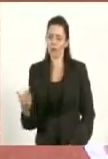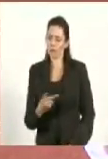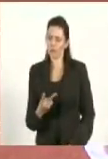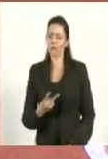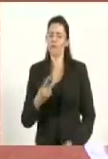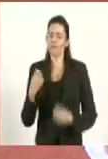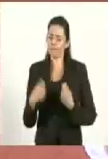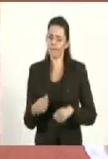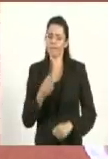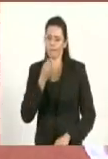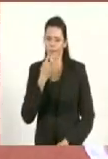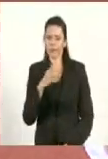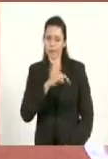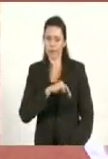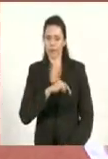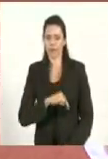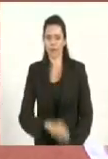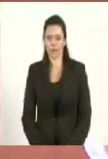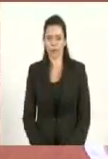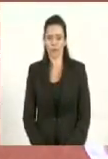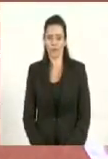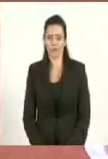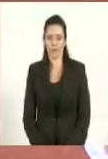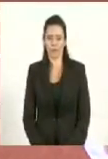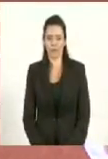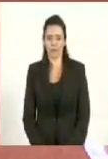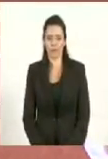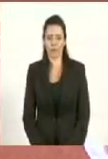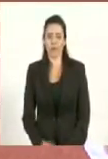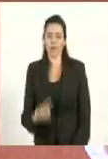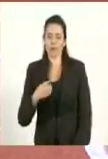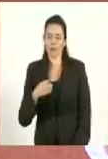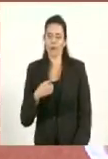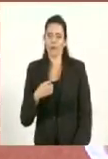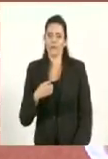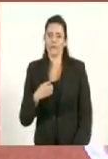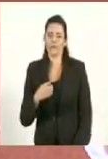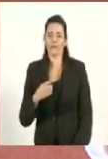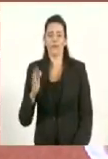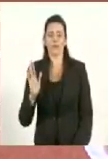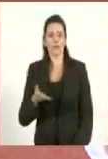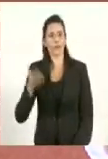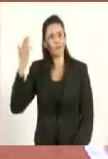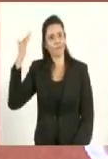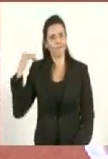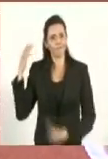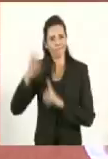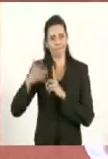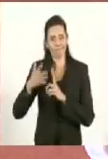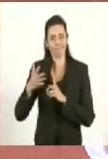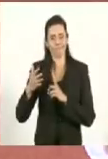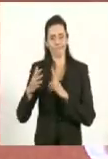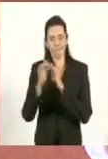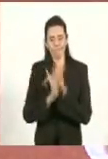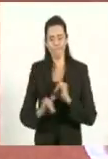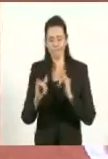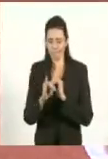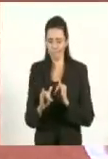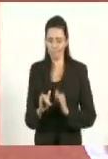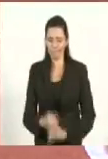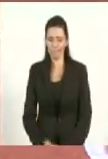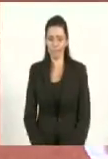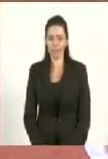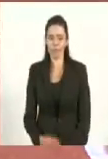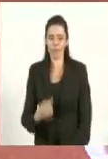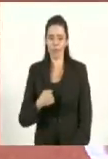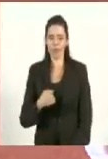suas atribuições, das suas responsabilidades. E eu disse aqui, e volto a repetir, acho que quando falamos, por exemplo, em justiça,